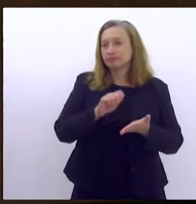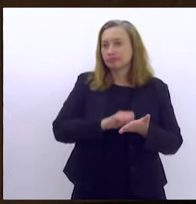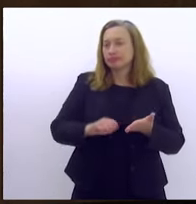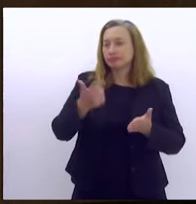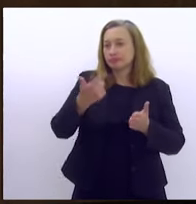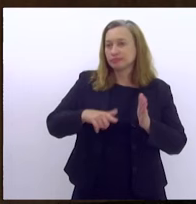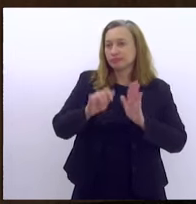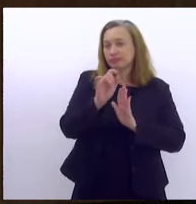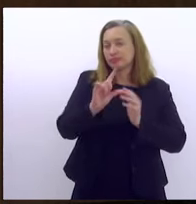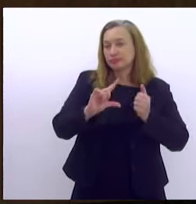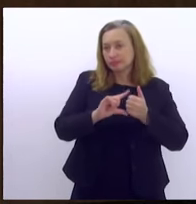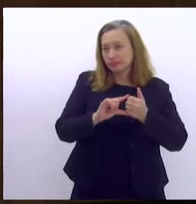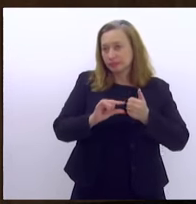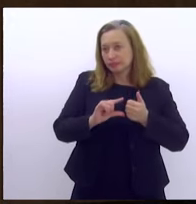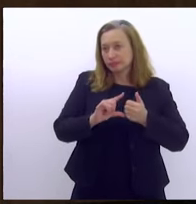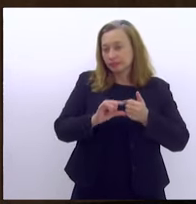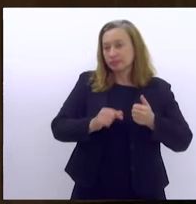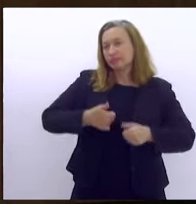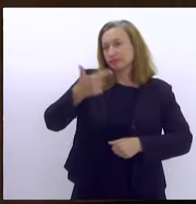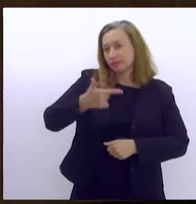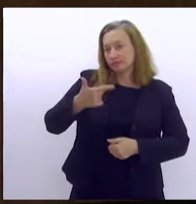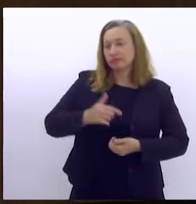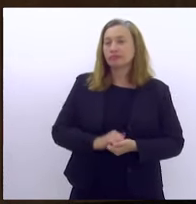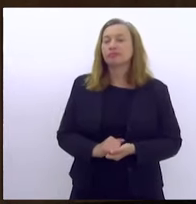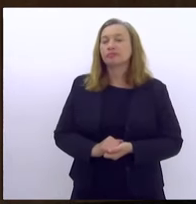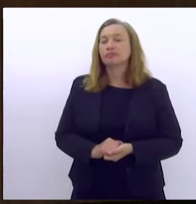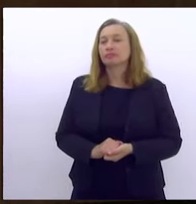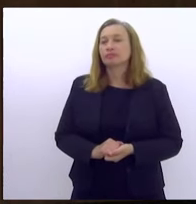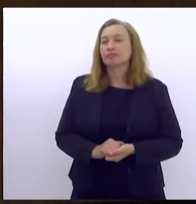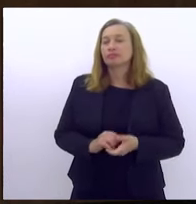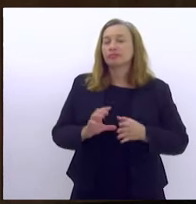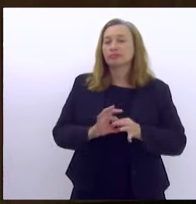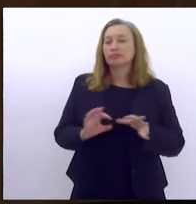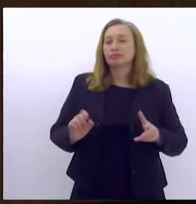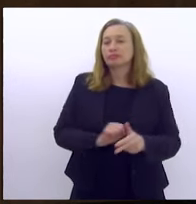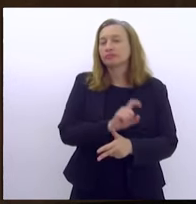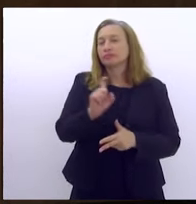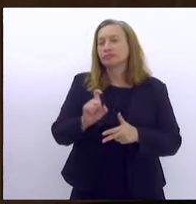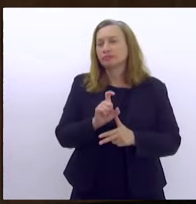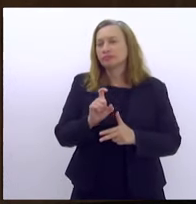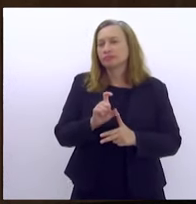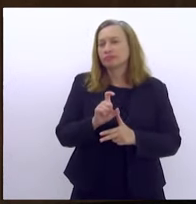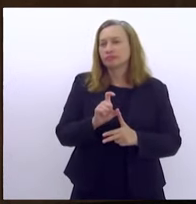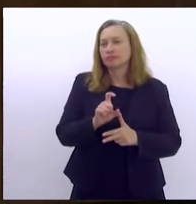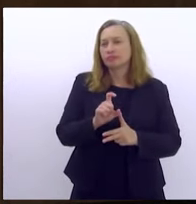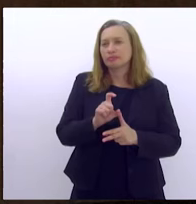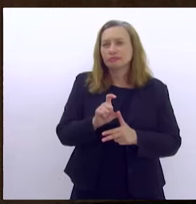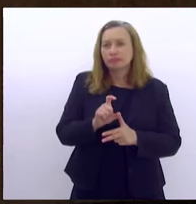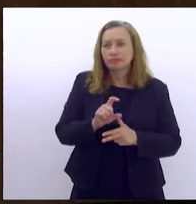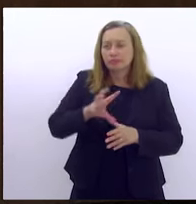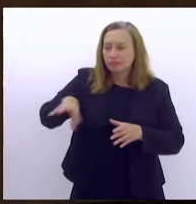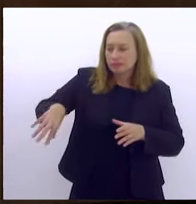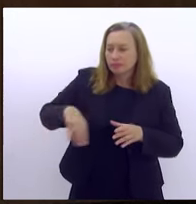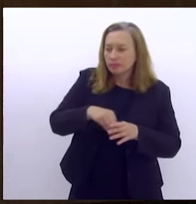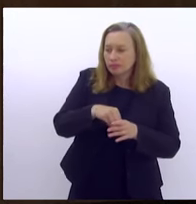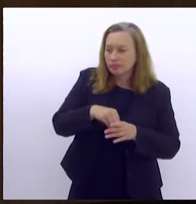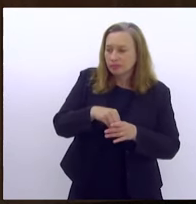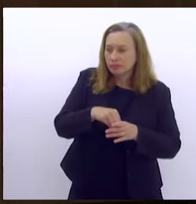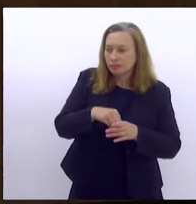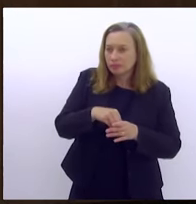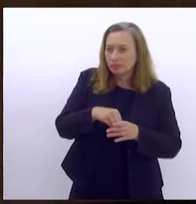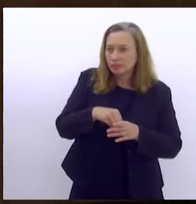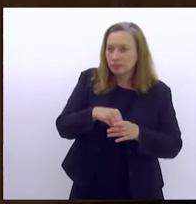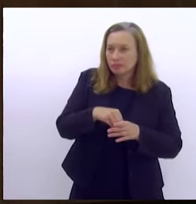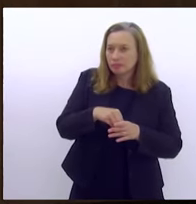chama de artigo 2A corretamente, fica autorizado por executivo a inserir dentro das atribuições